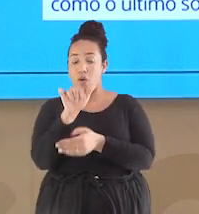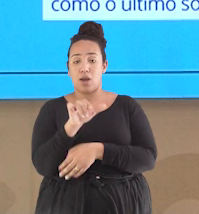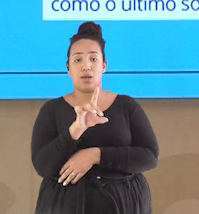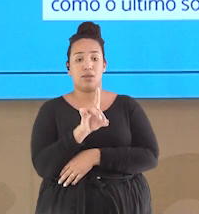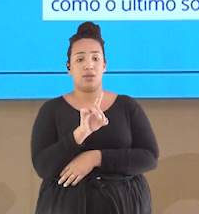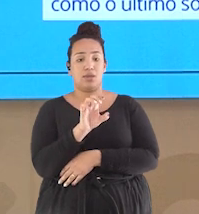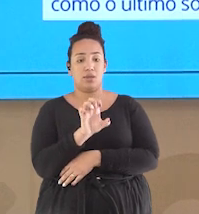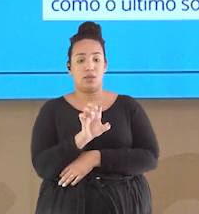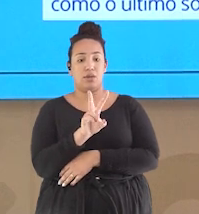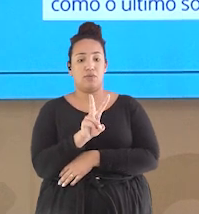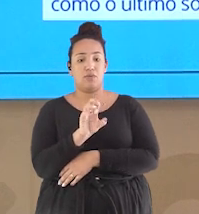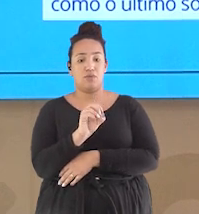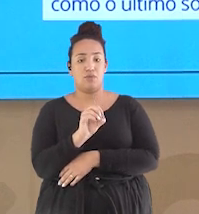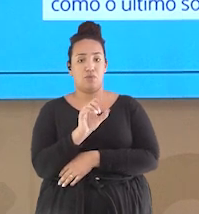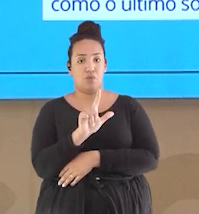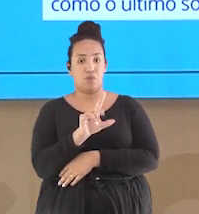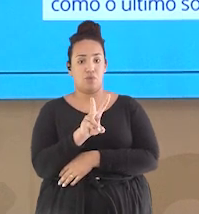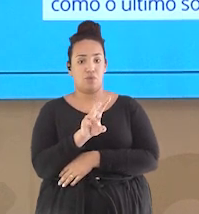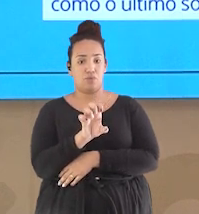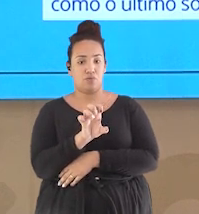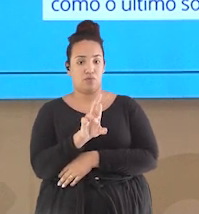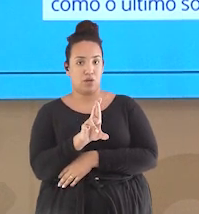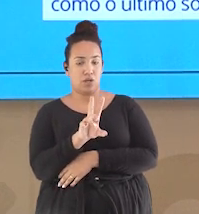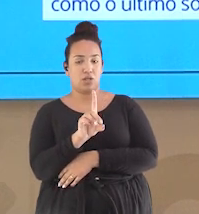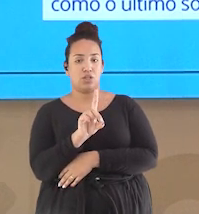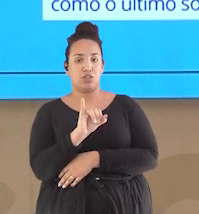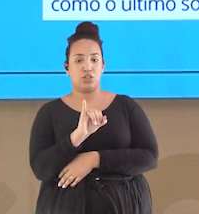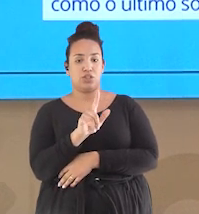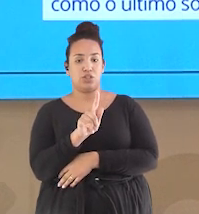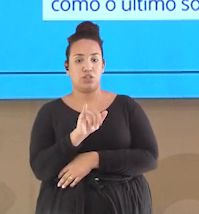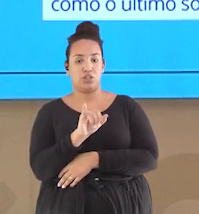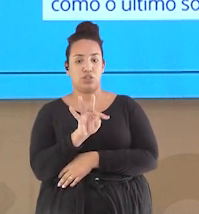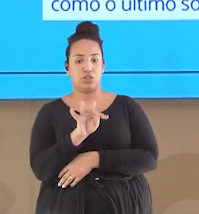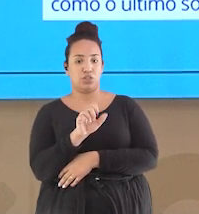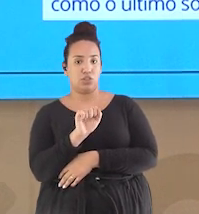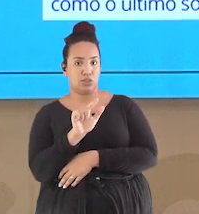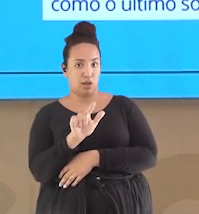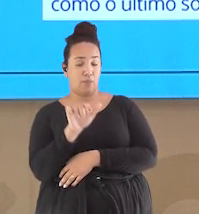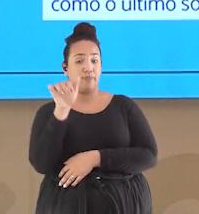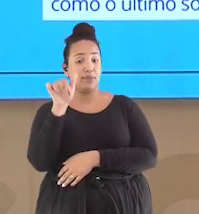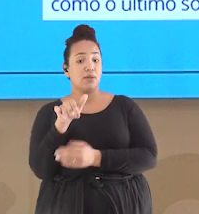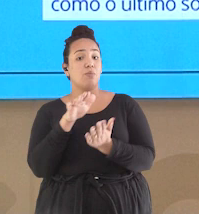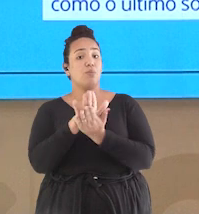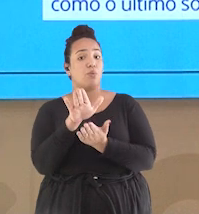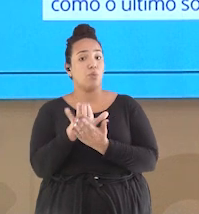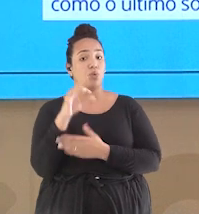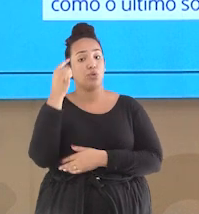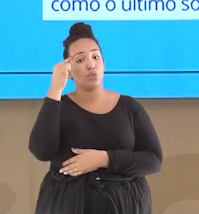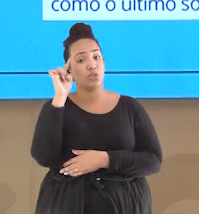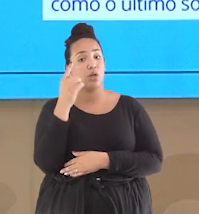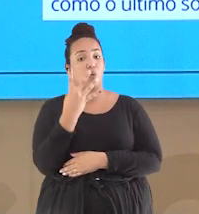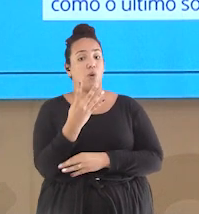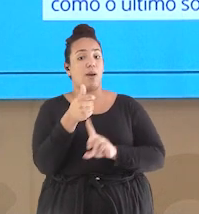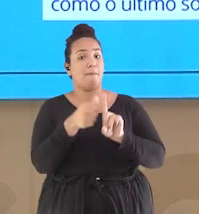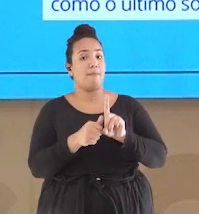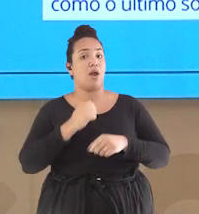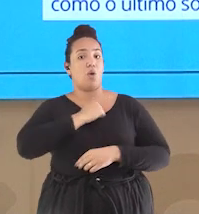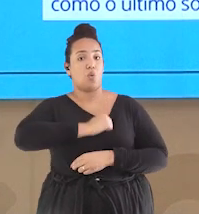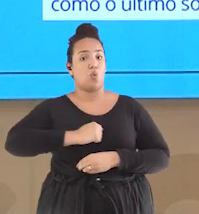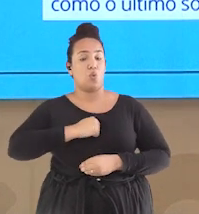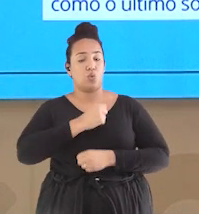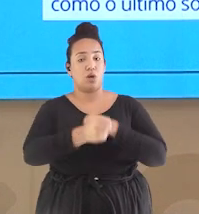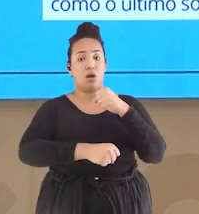a Devolver Digital. E Fall Guys foi lançado no dia 4 de agosto de 2020